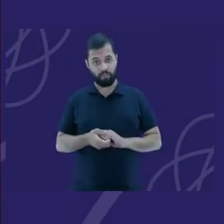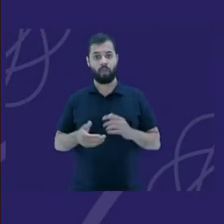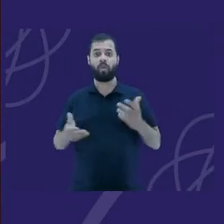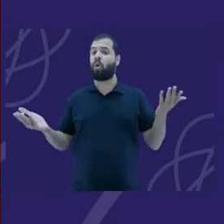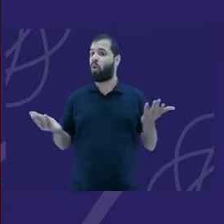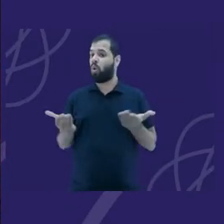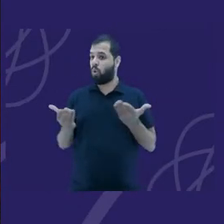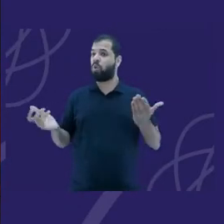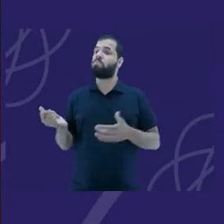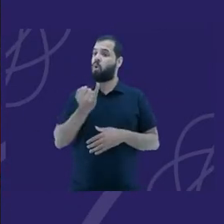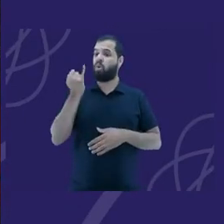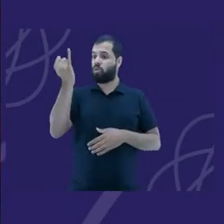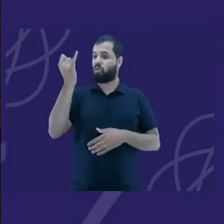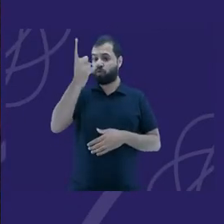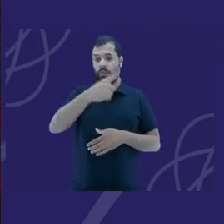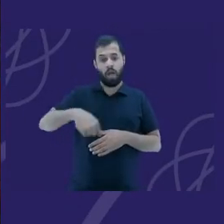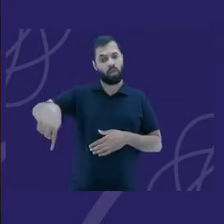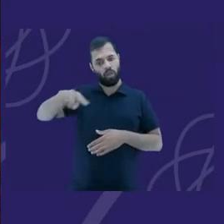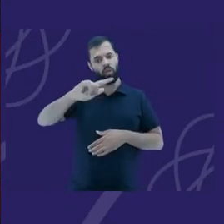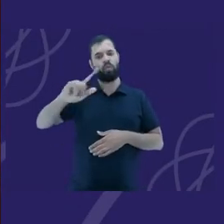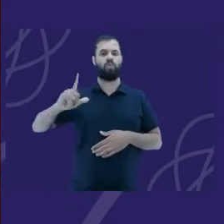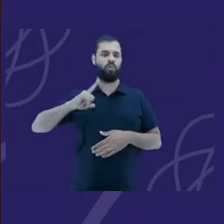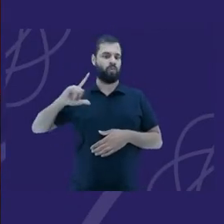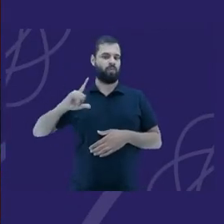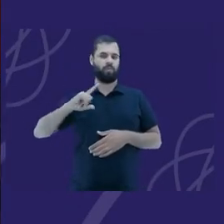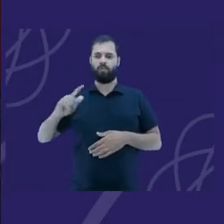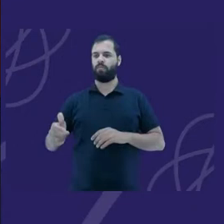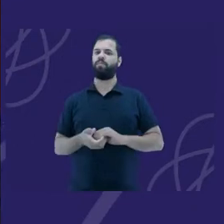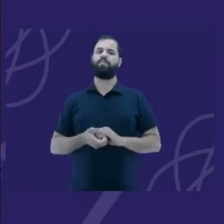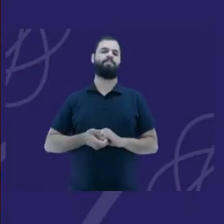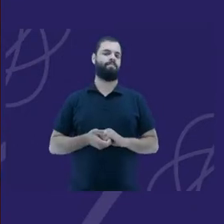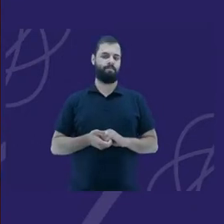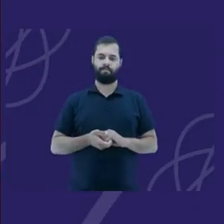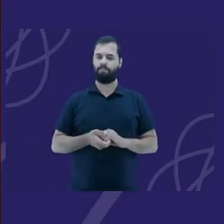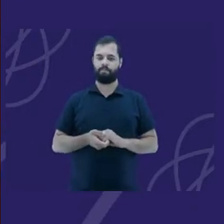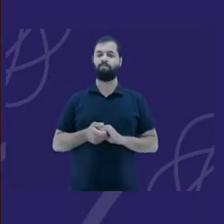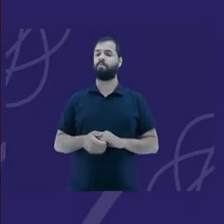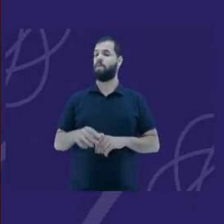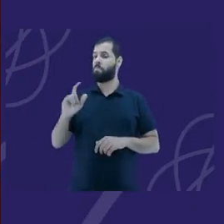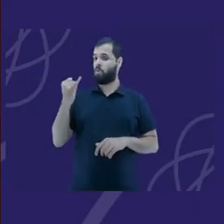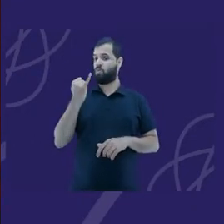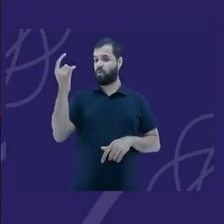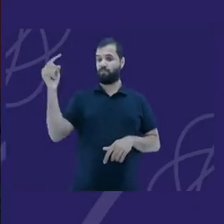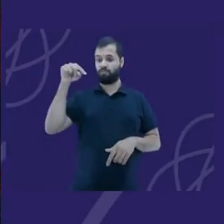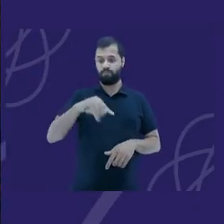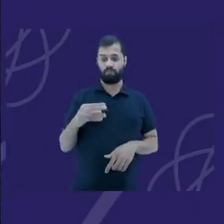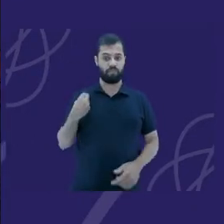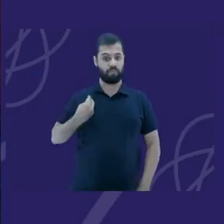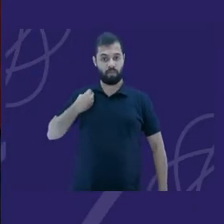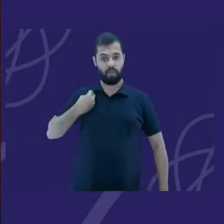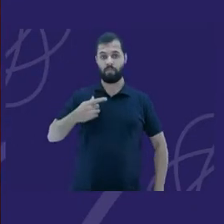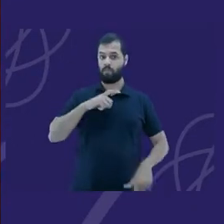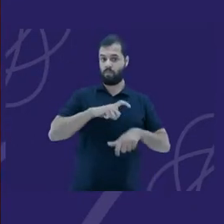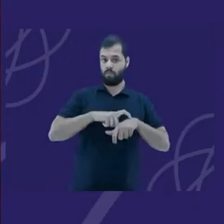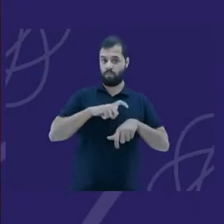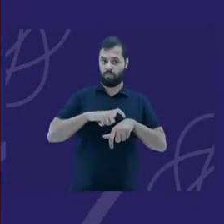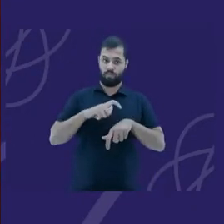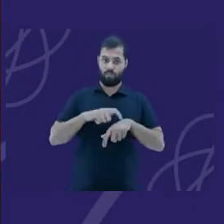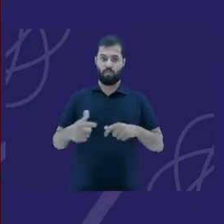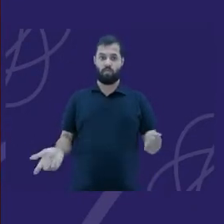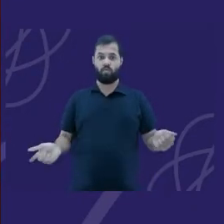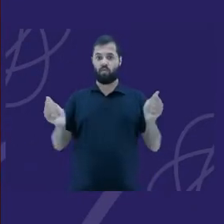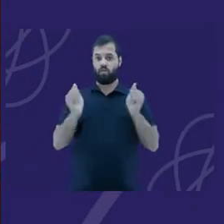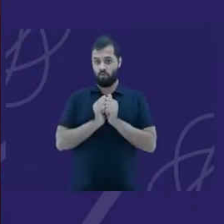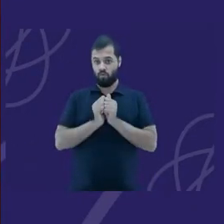que são importantes para a gente, né? E importantes também para esse momento que a gente vive. Tá? Porque a